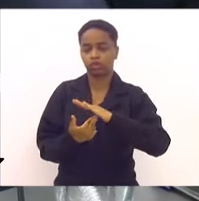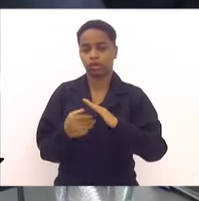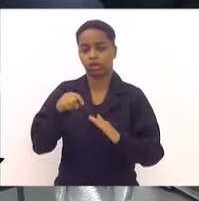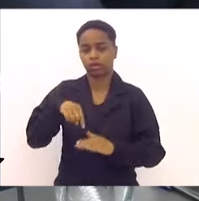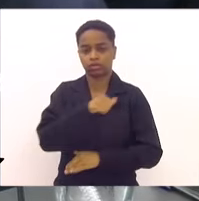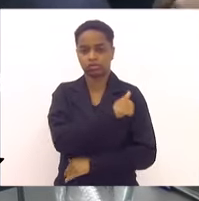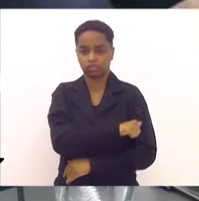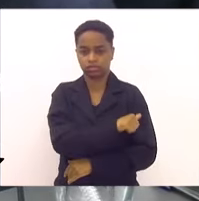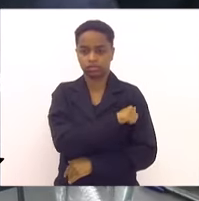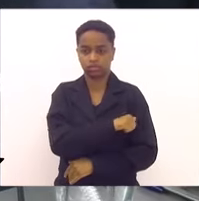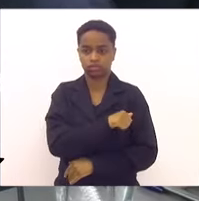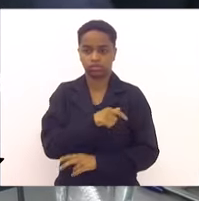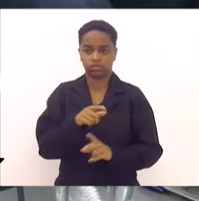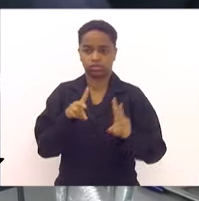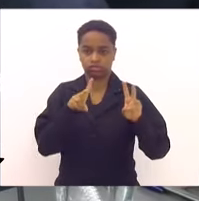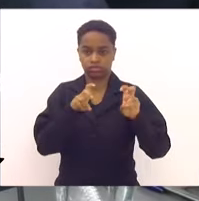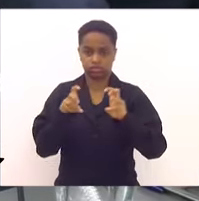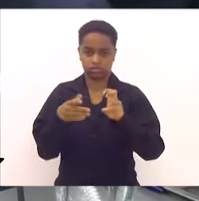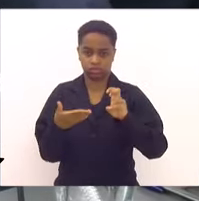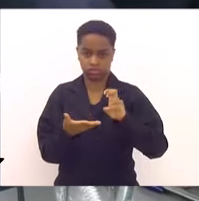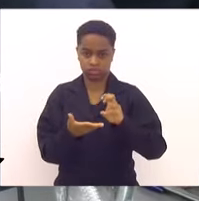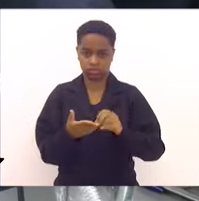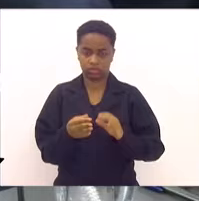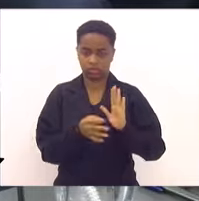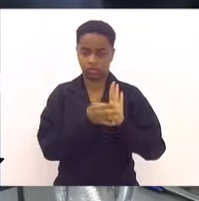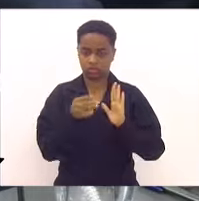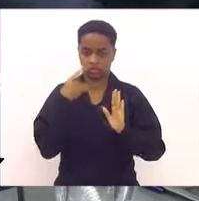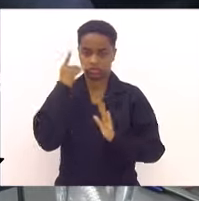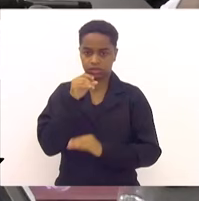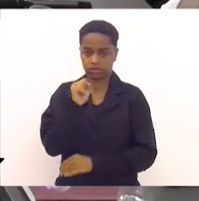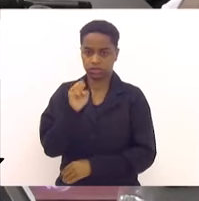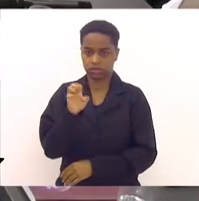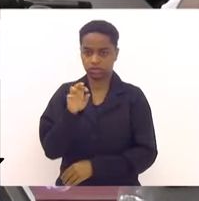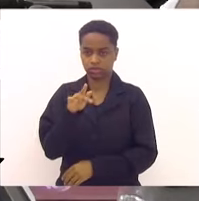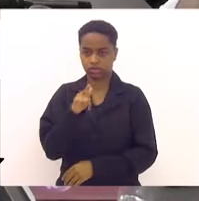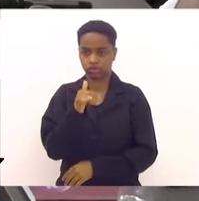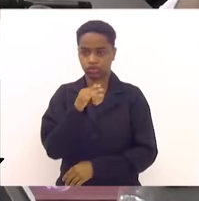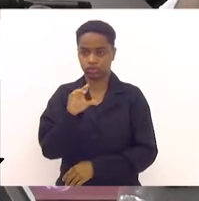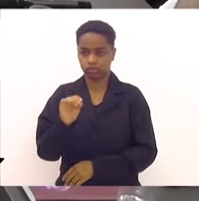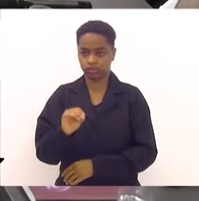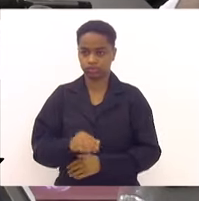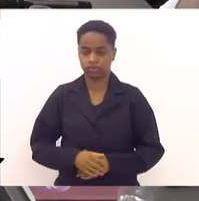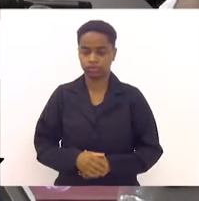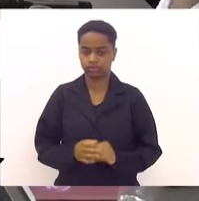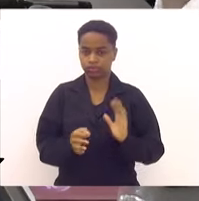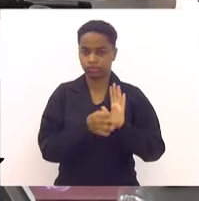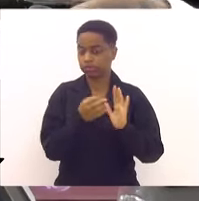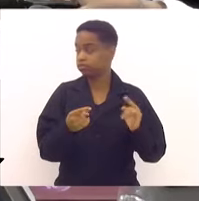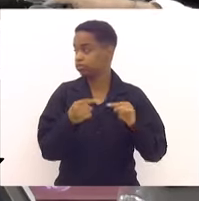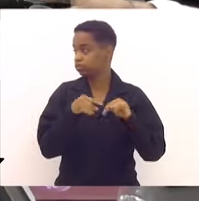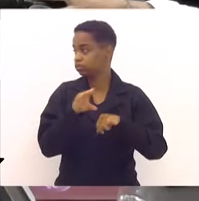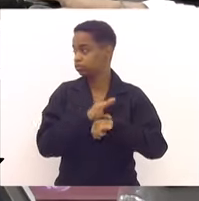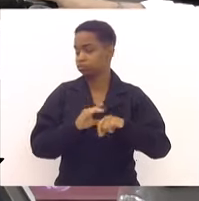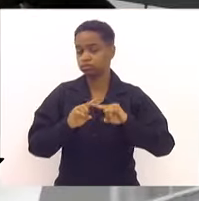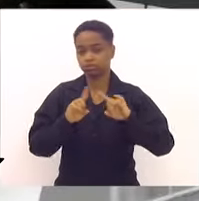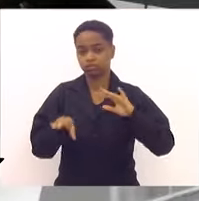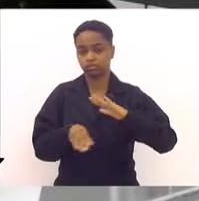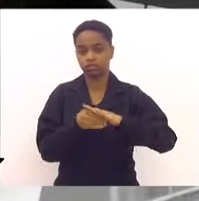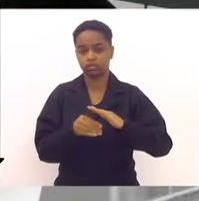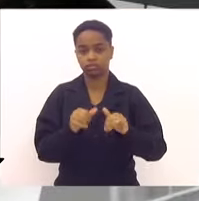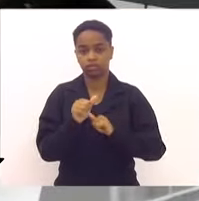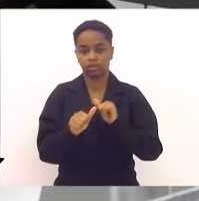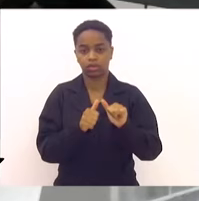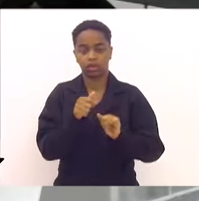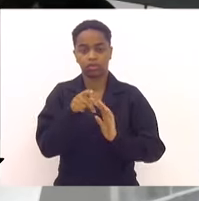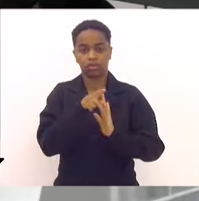Janeiro, na forma em que menciona. Para aparecer, deputado doutor Serginho. parecer pela condicionalidade com emendas, transformando